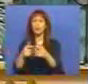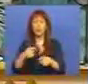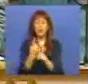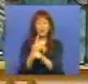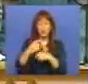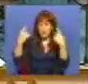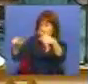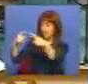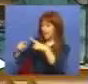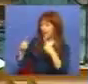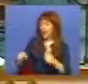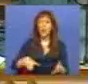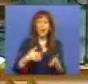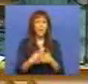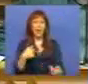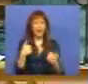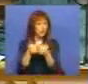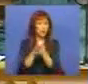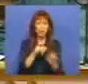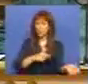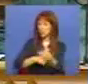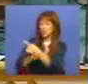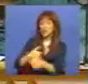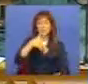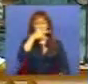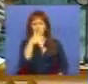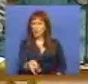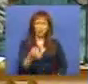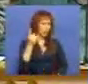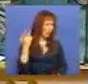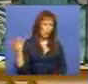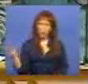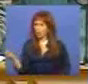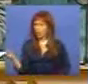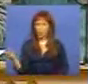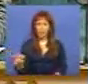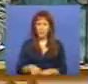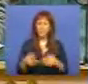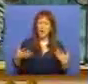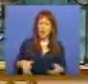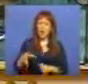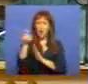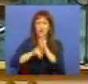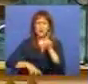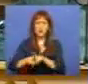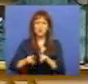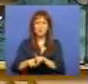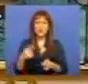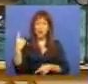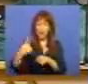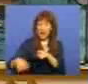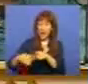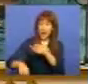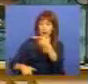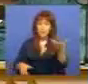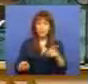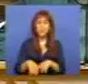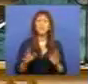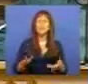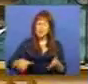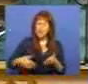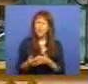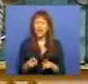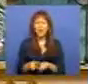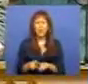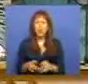bens que existem para o bem de todos. Infelizmente não é isso que acontece. O atual regime de arrendamento já provou